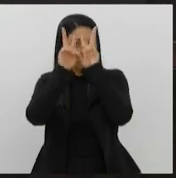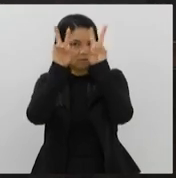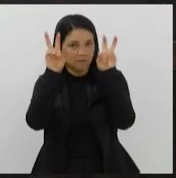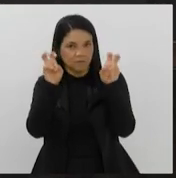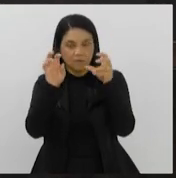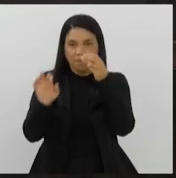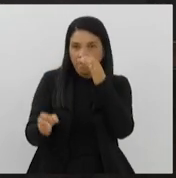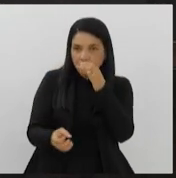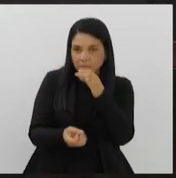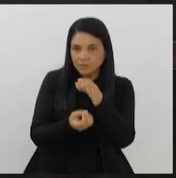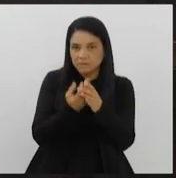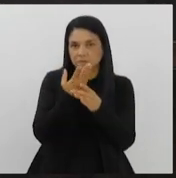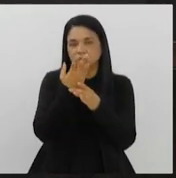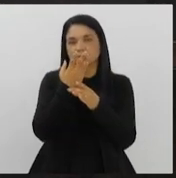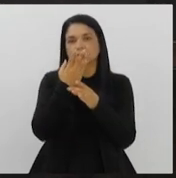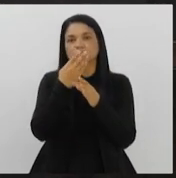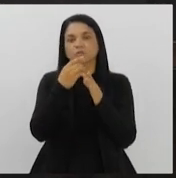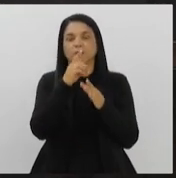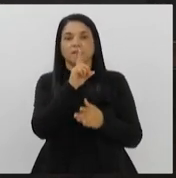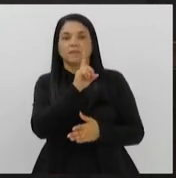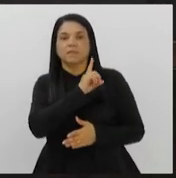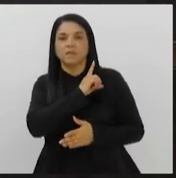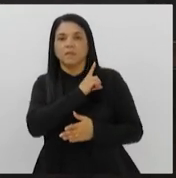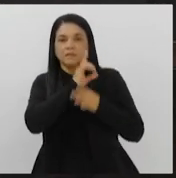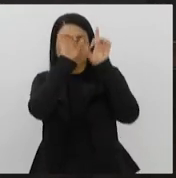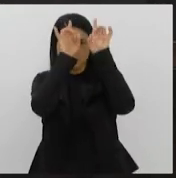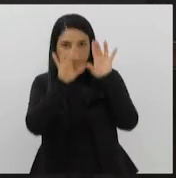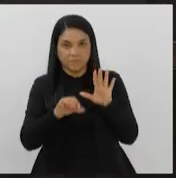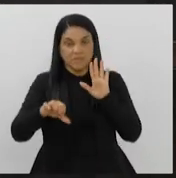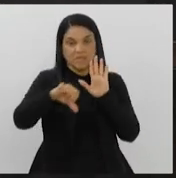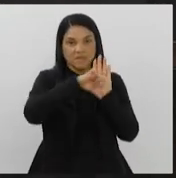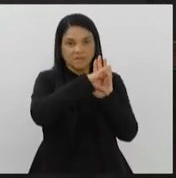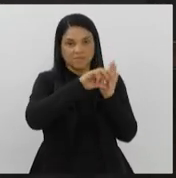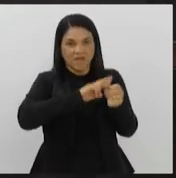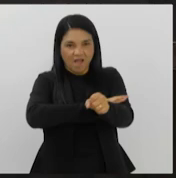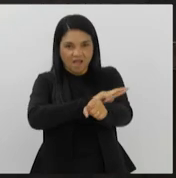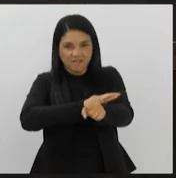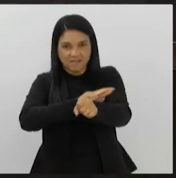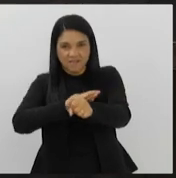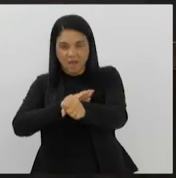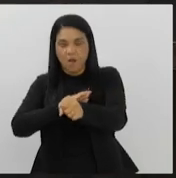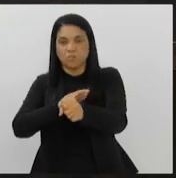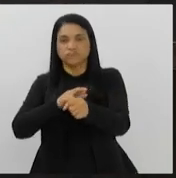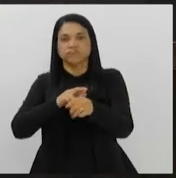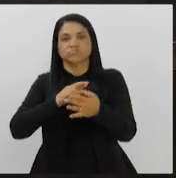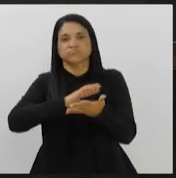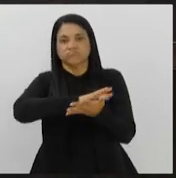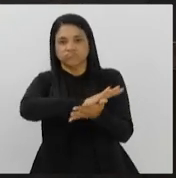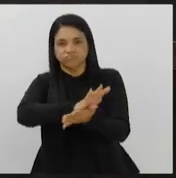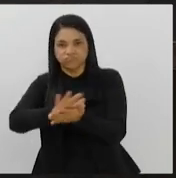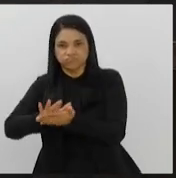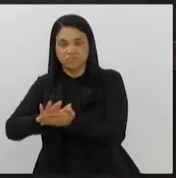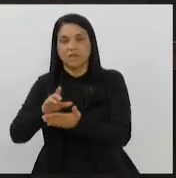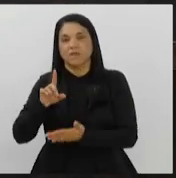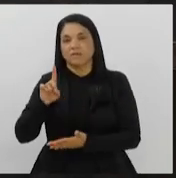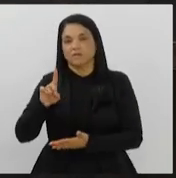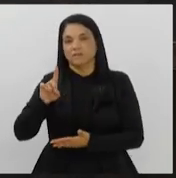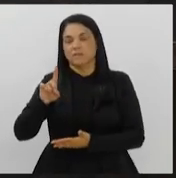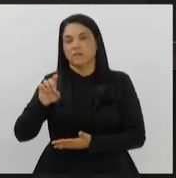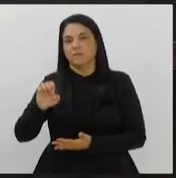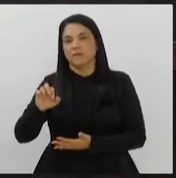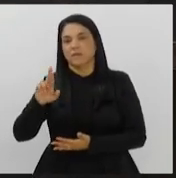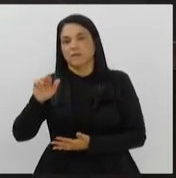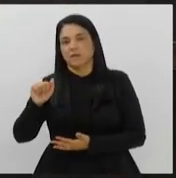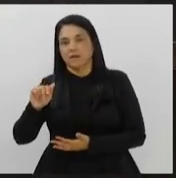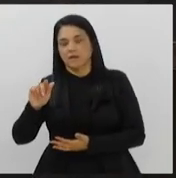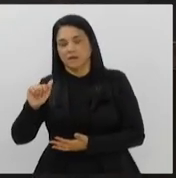a implantação de uma delegacia especializada em crimes raciais e delitos de intolerância, DECRAD, no município de